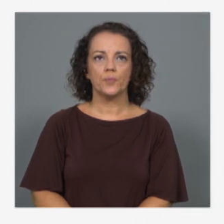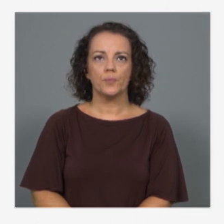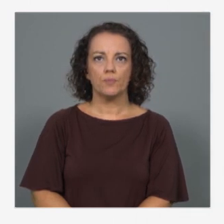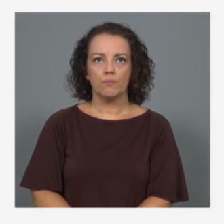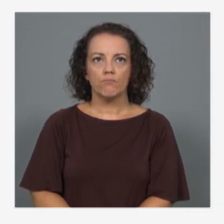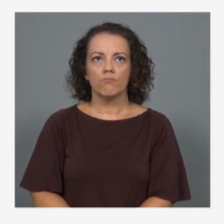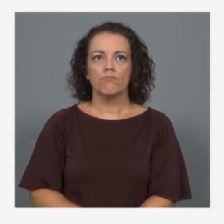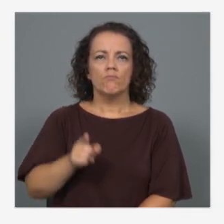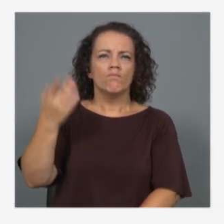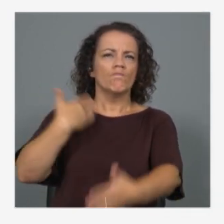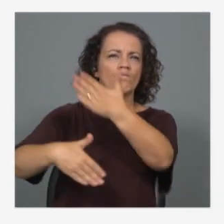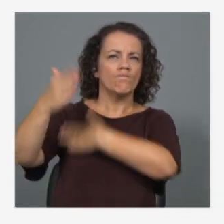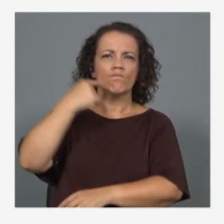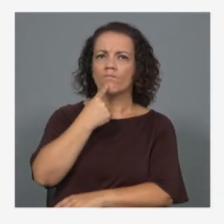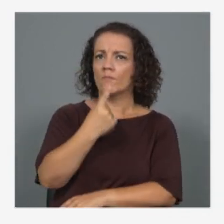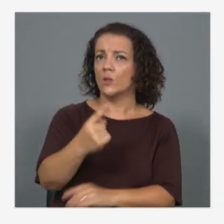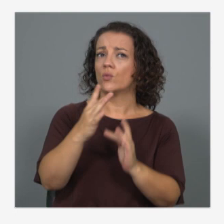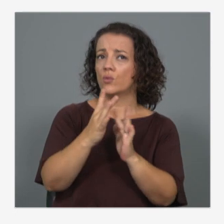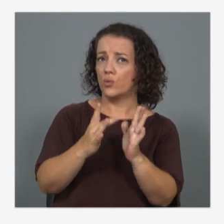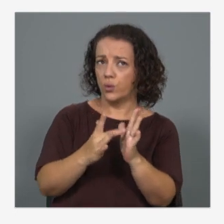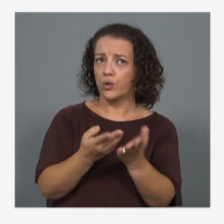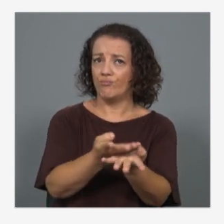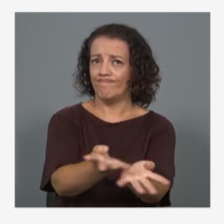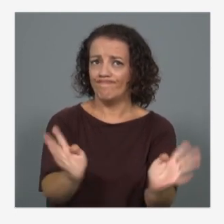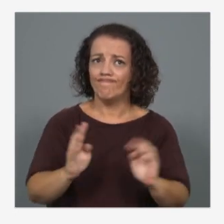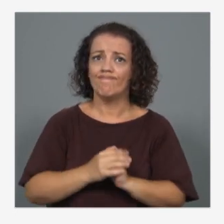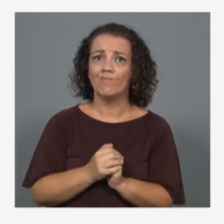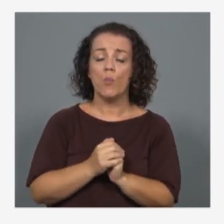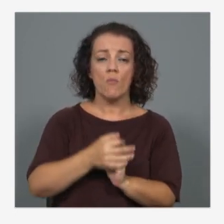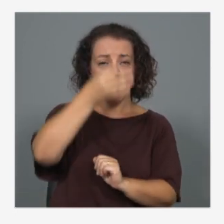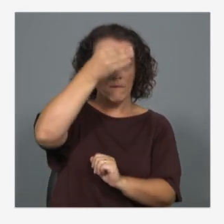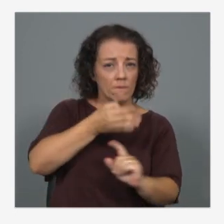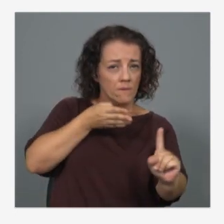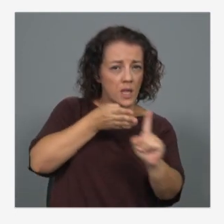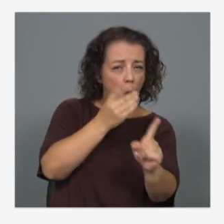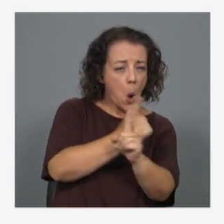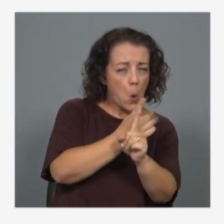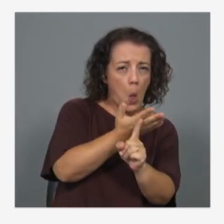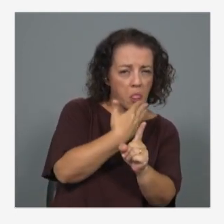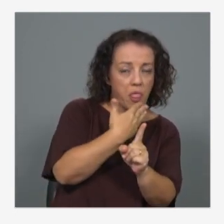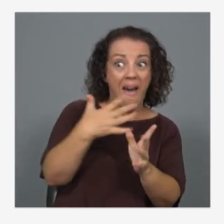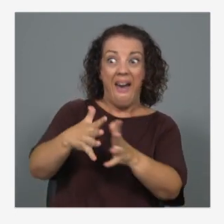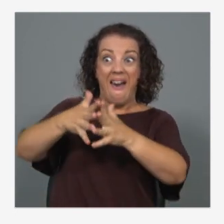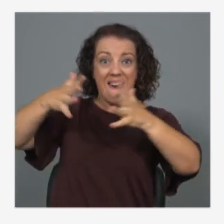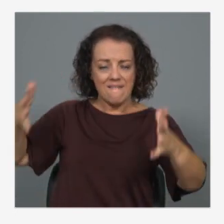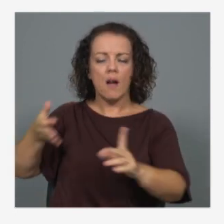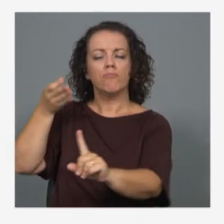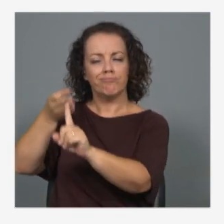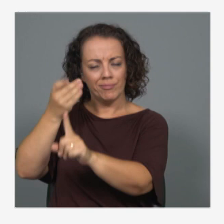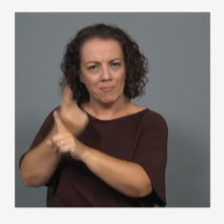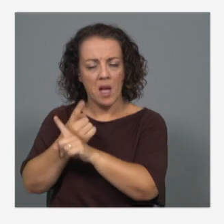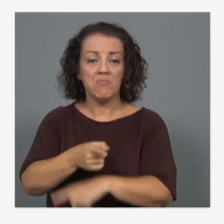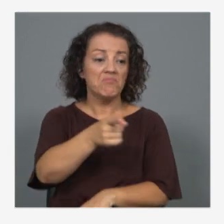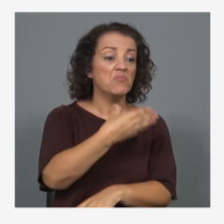Discípulos, quem é fiel nas coisas pequenas também é fiel nas grandes, e quem é injusto nas coisas pequenas também